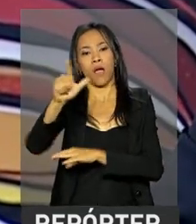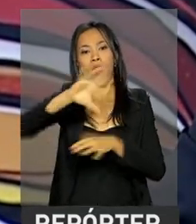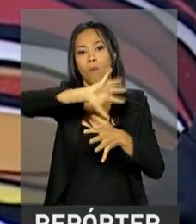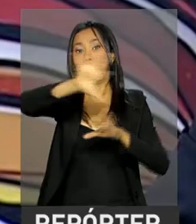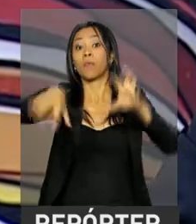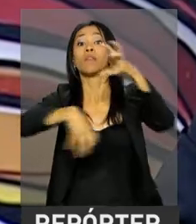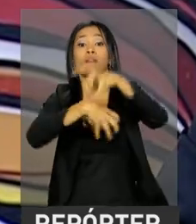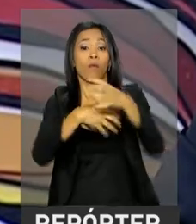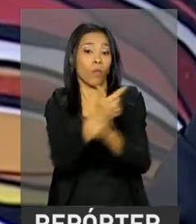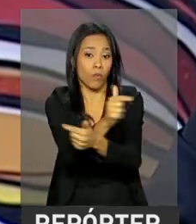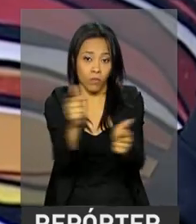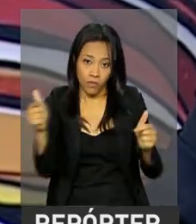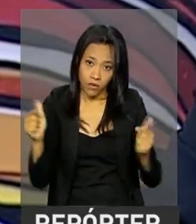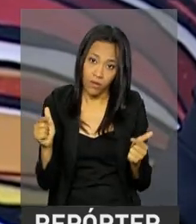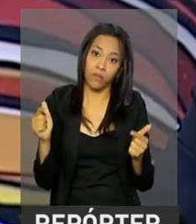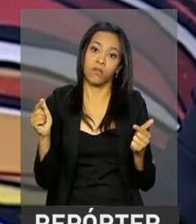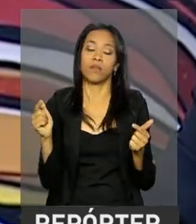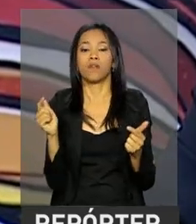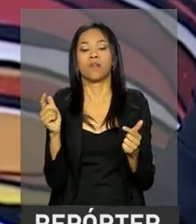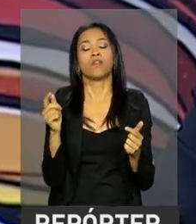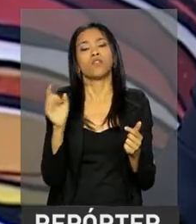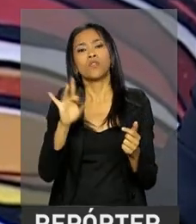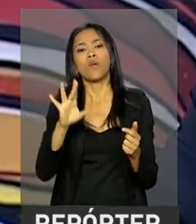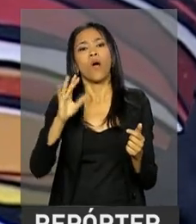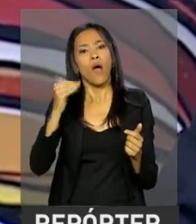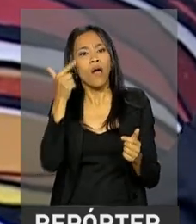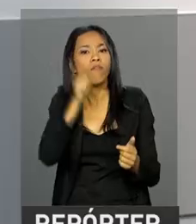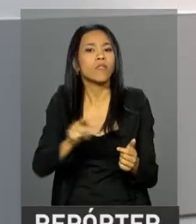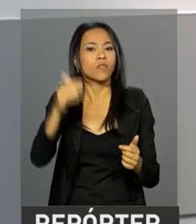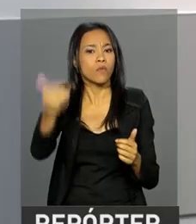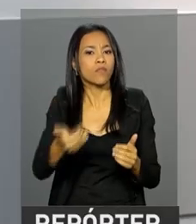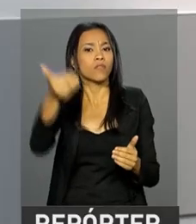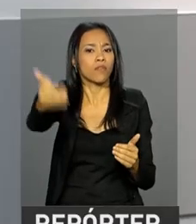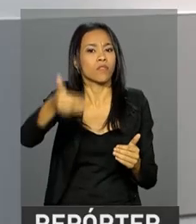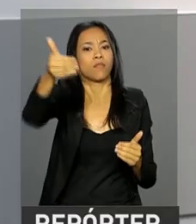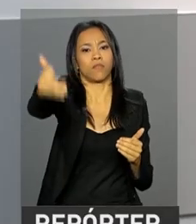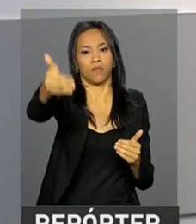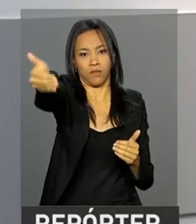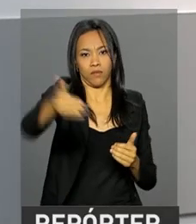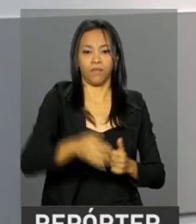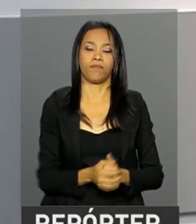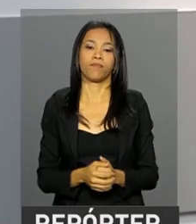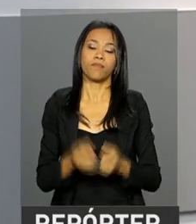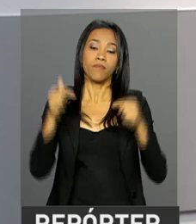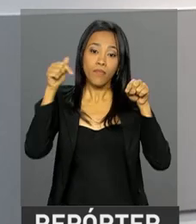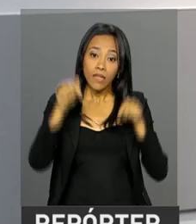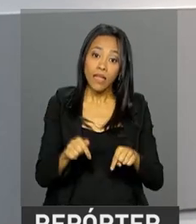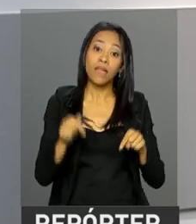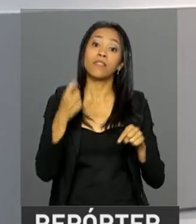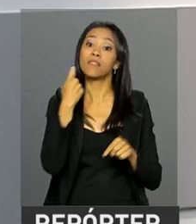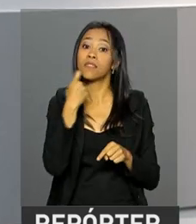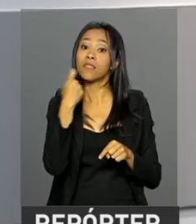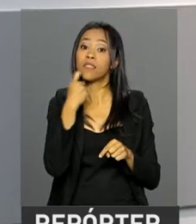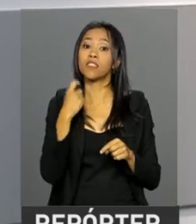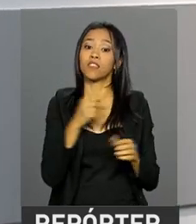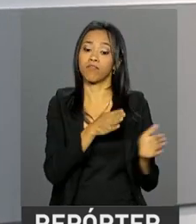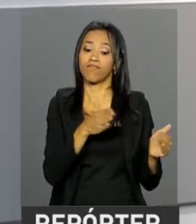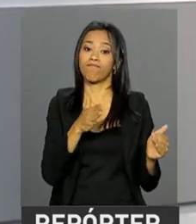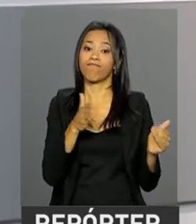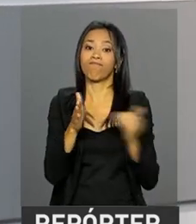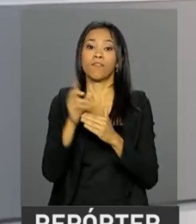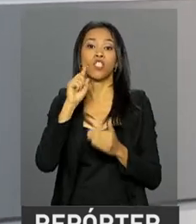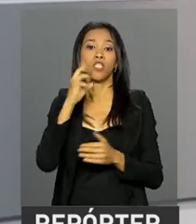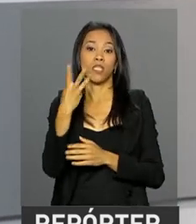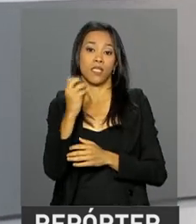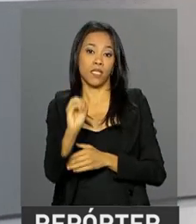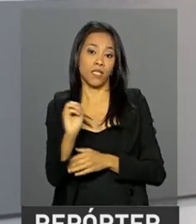ministério na área ambiental ao contrário Só houve avanços e termina nesta sexta-feira dia 30 o prazo